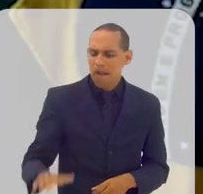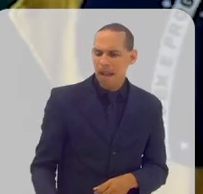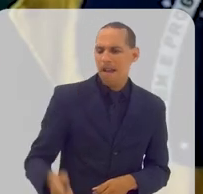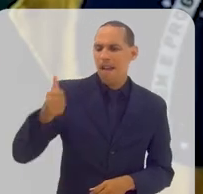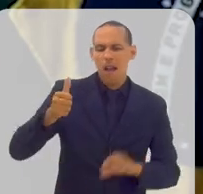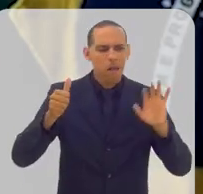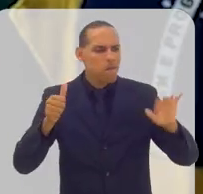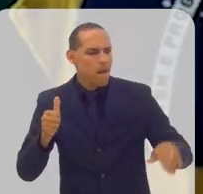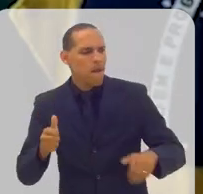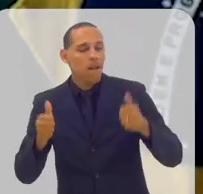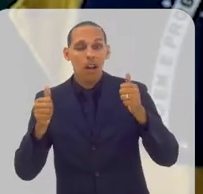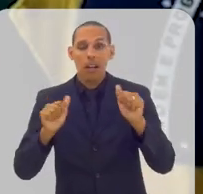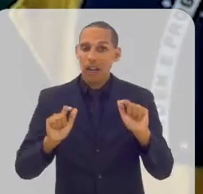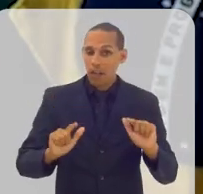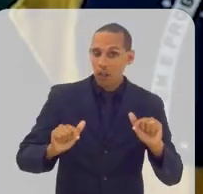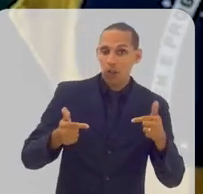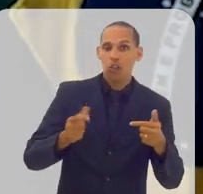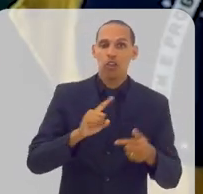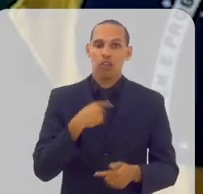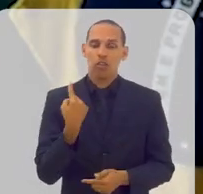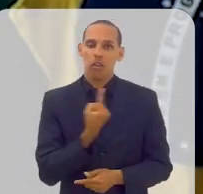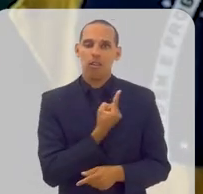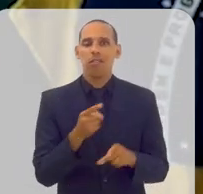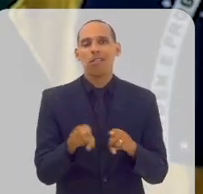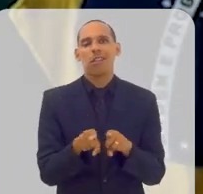melhorar cada vez mais nossas atitudes,